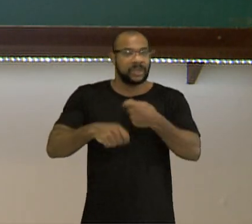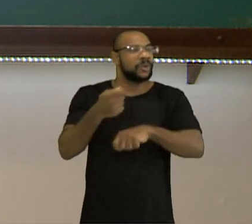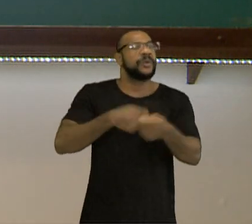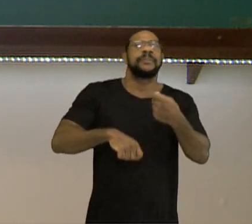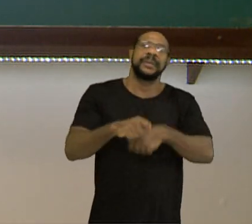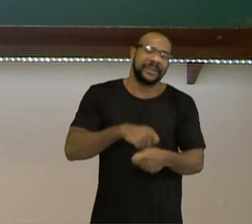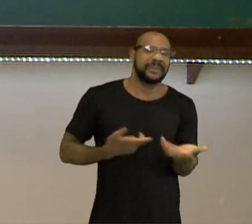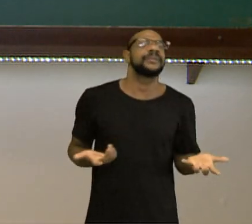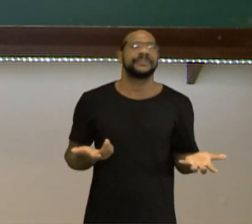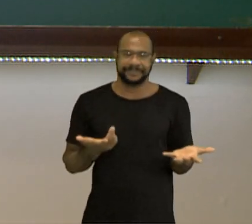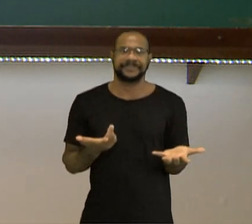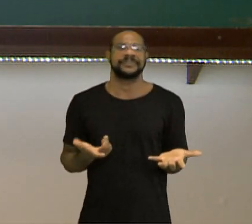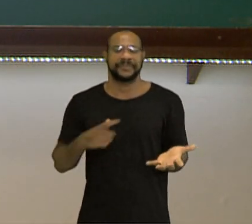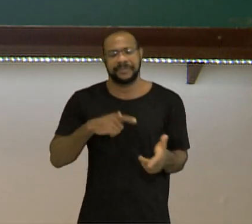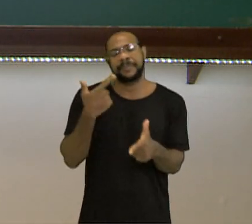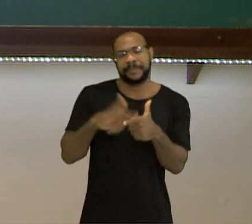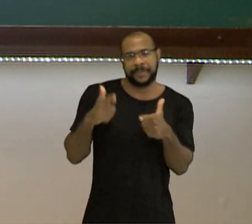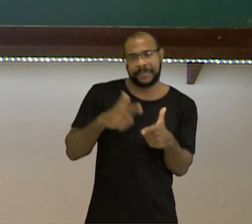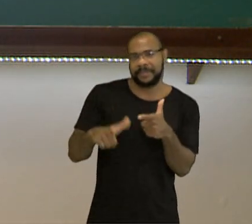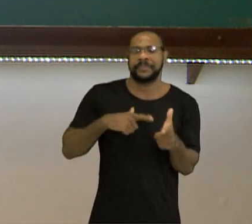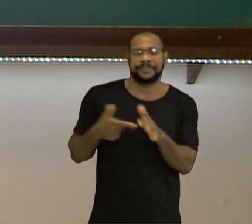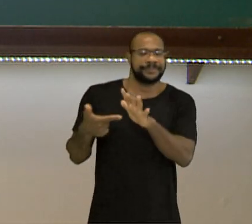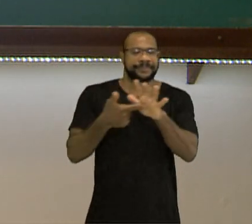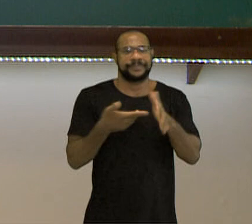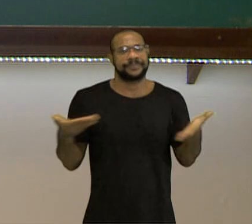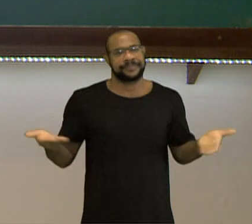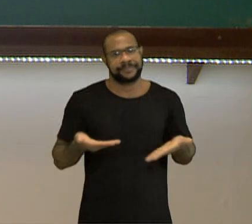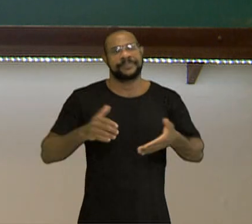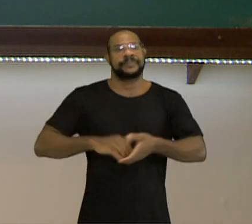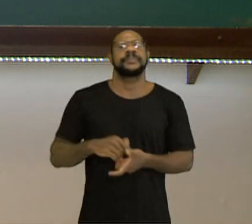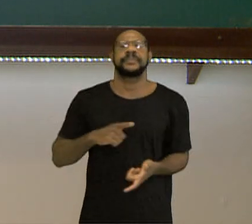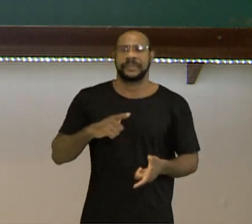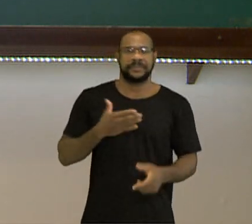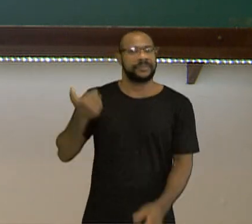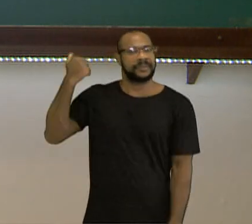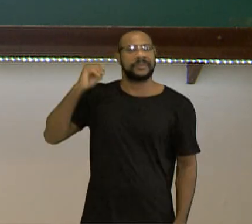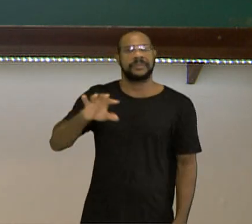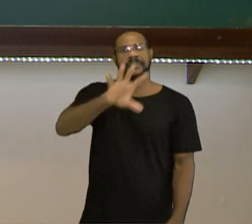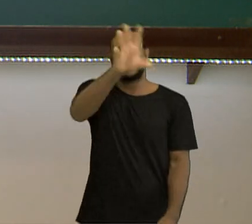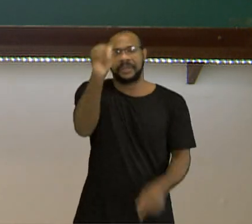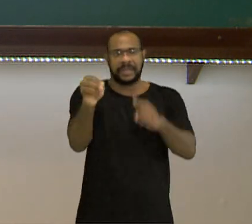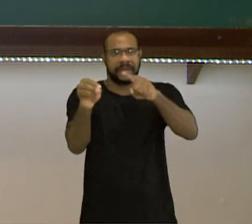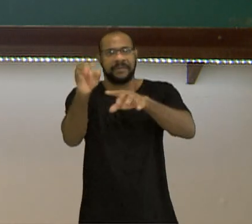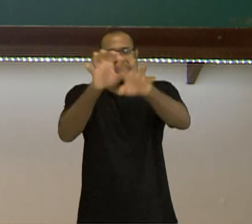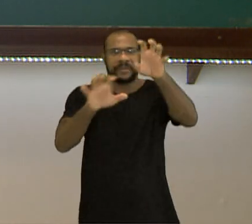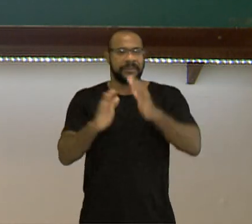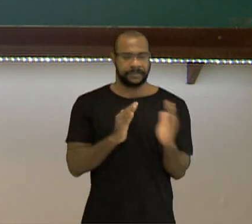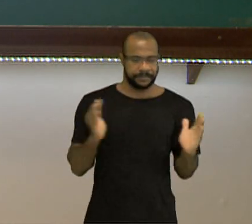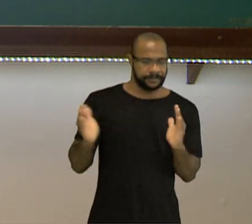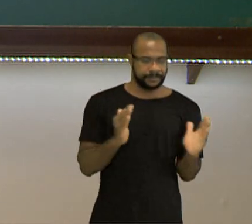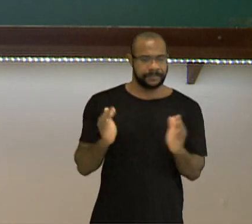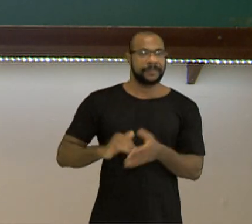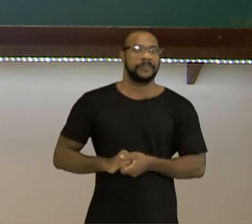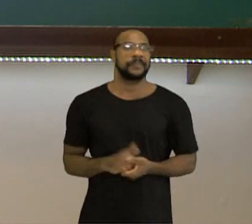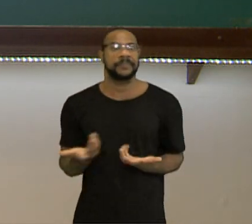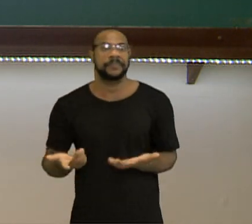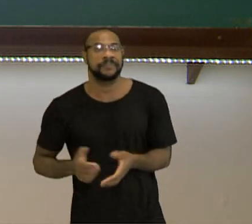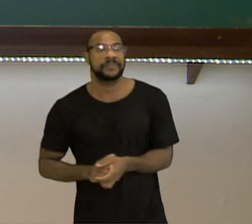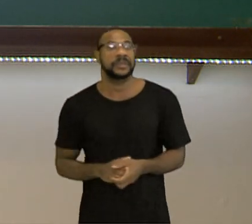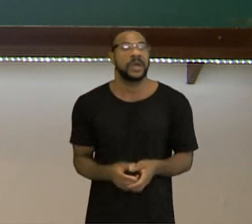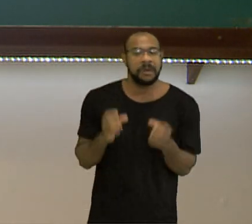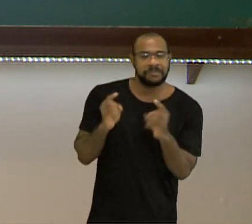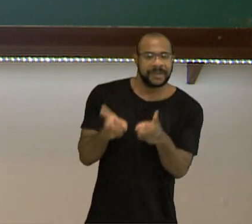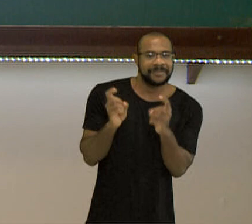contribui aí para esses problemas que a gente tem aqui, que a gente teve na África nesse período, beleza? Gente, a comercialização. Então